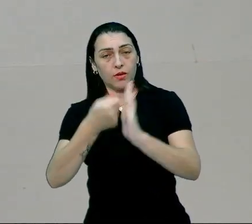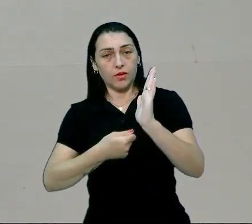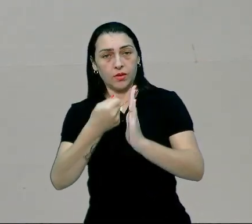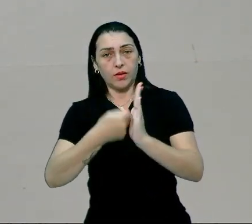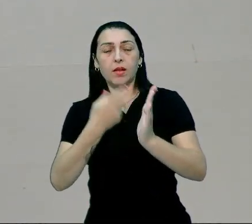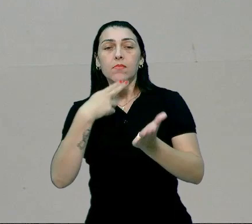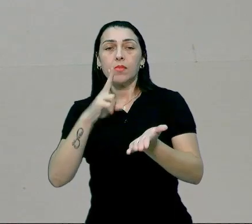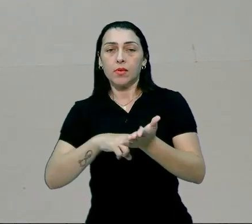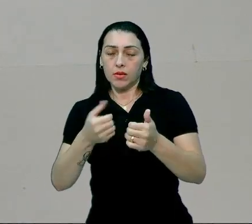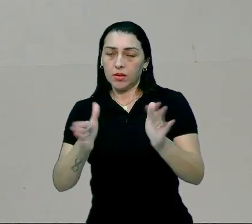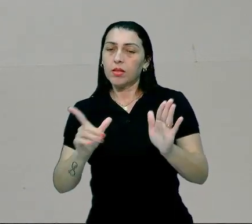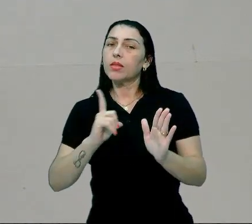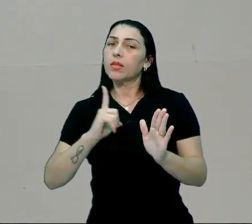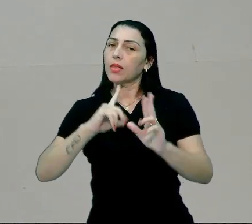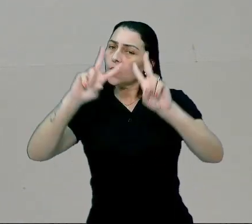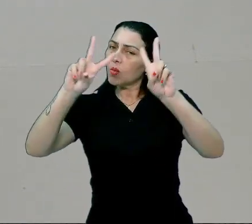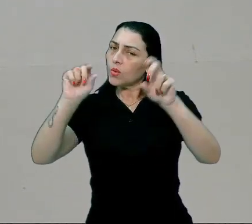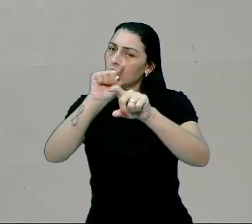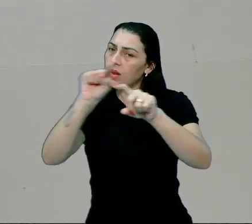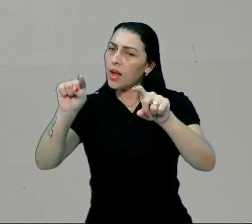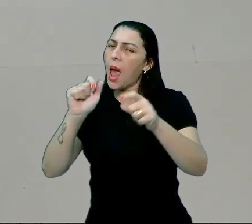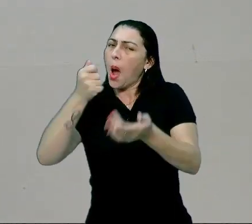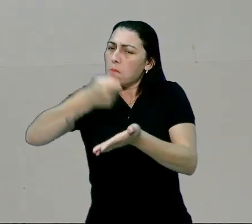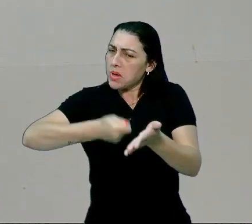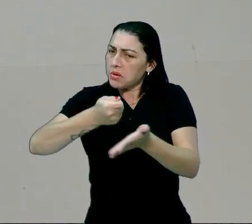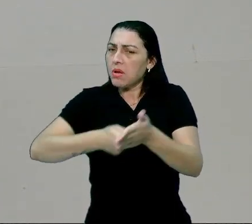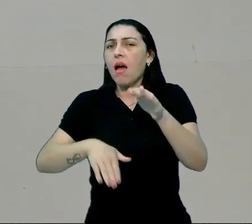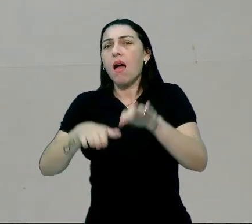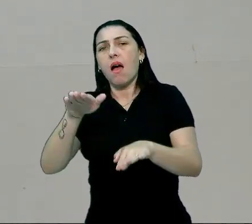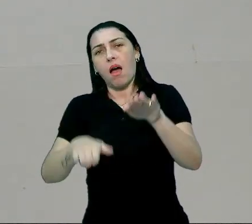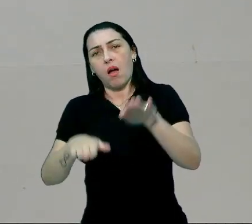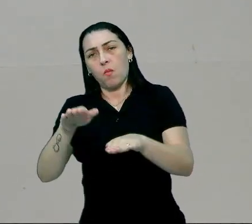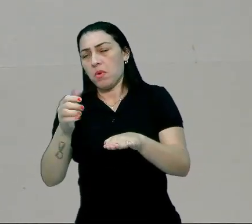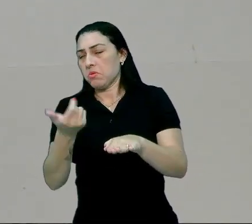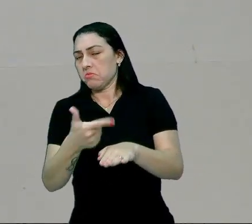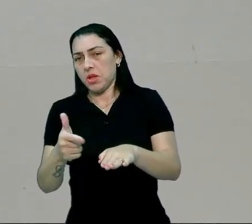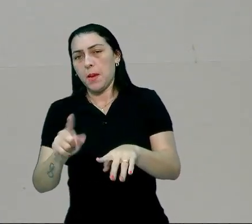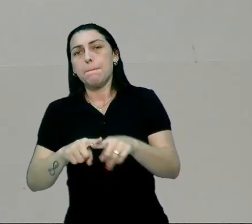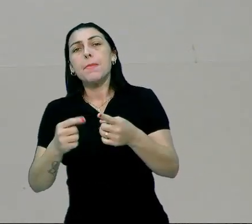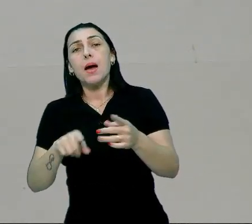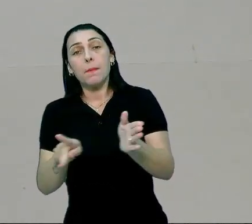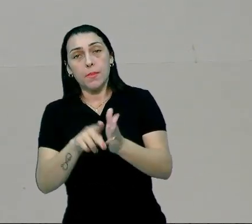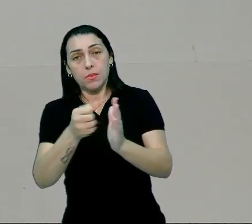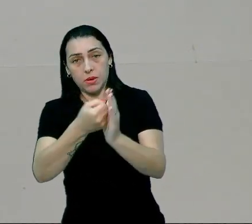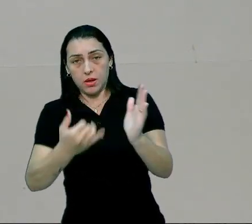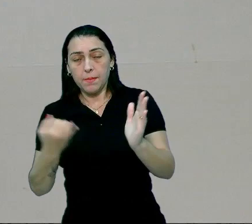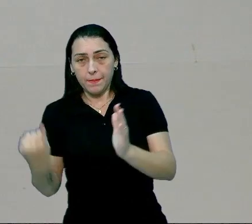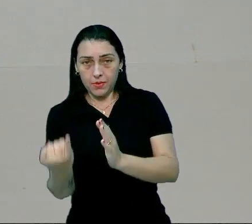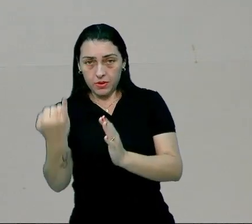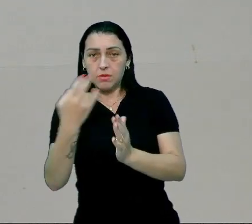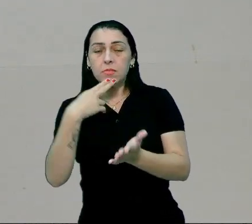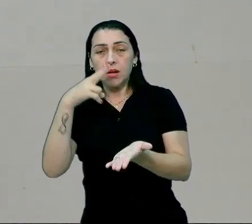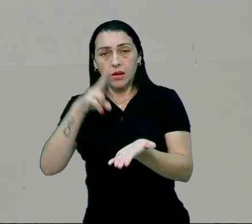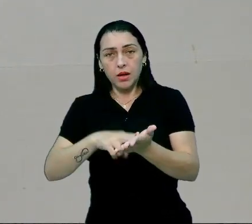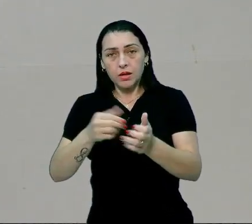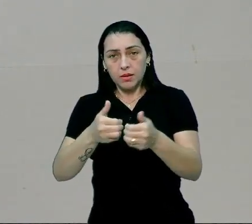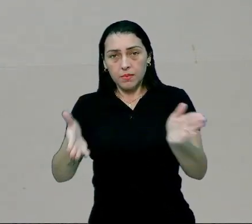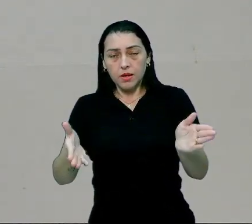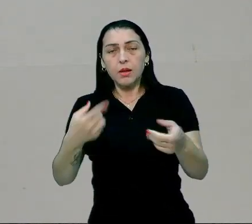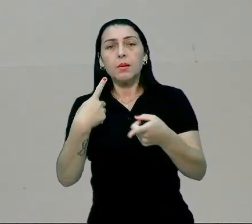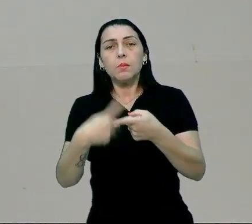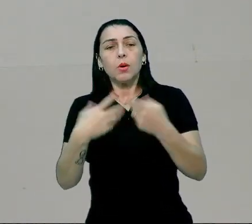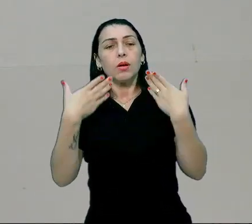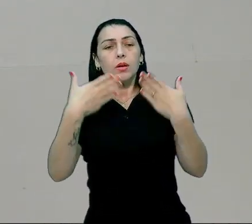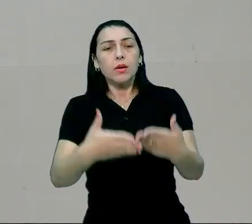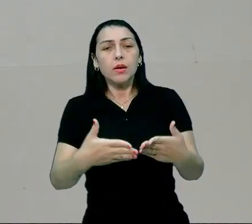a carta aberta ela tem um título. É obrigatório? Algumas cartas abertas não têm, mas é uma característica fundamental da carta, porque ela se